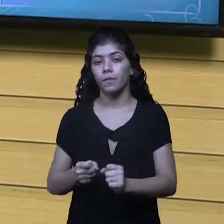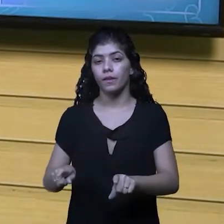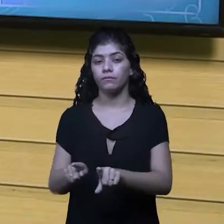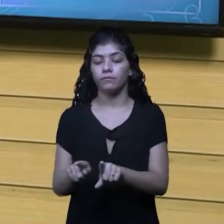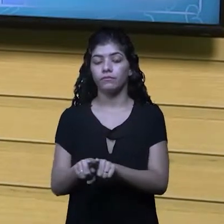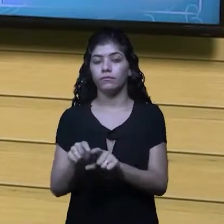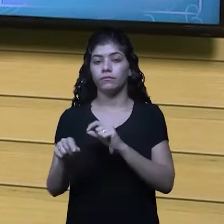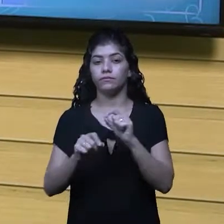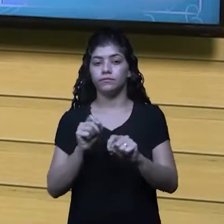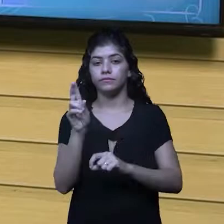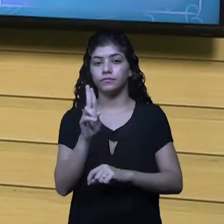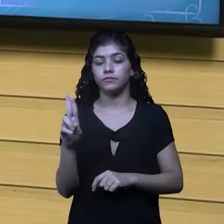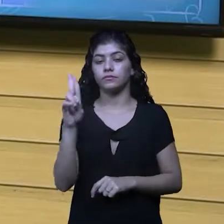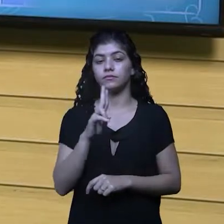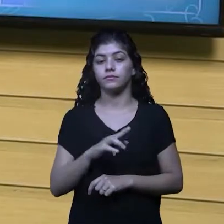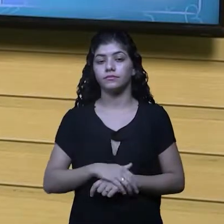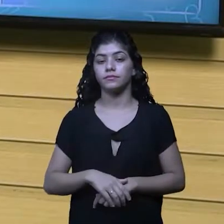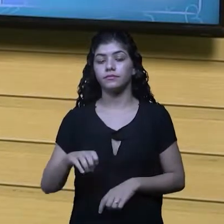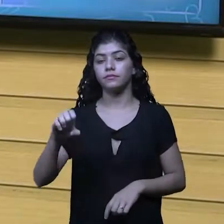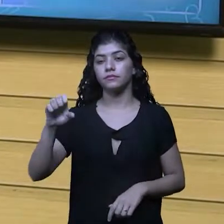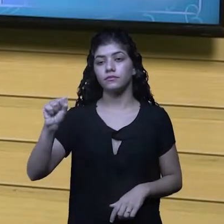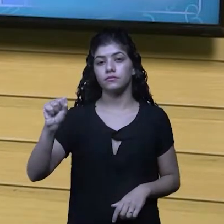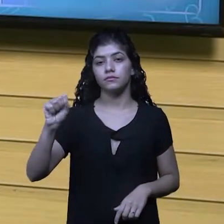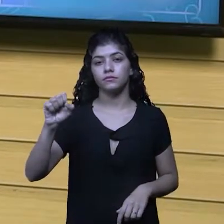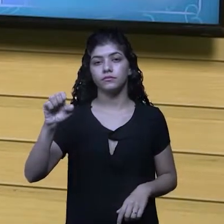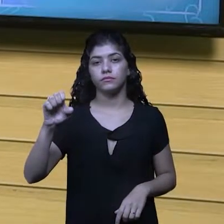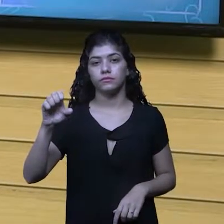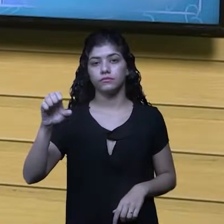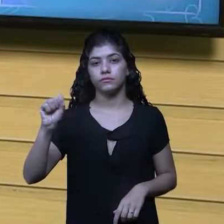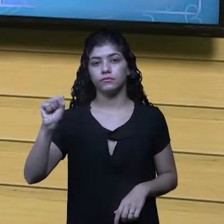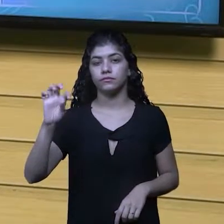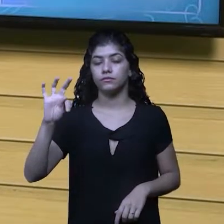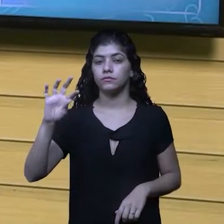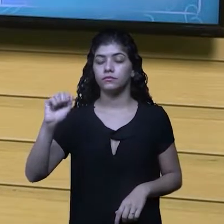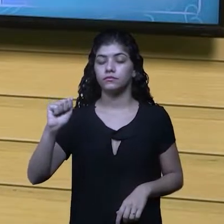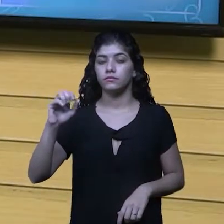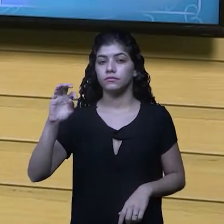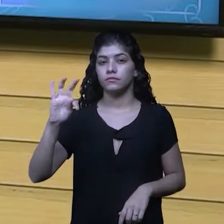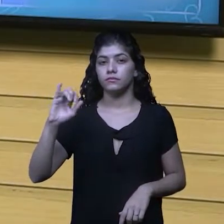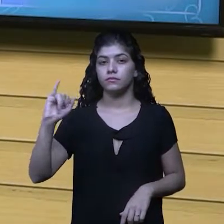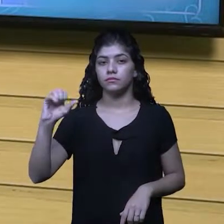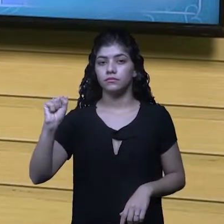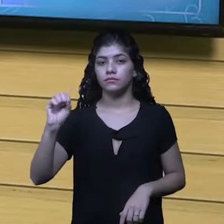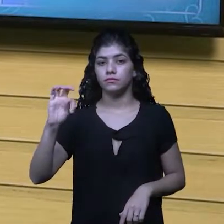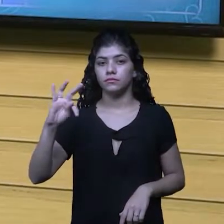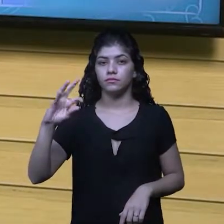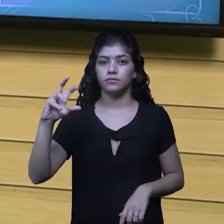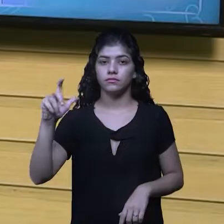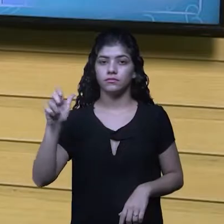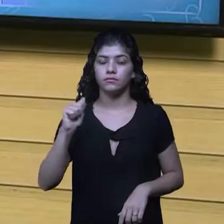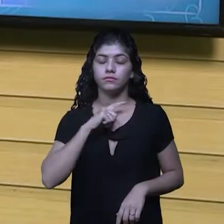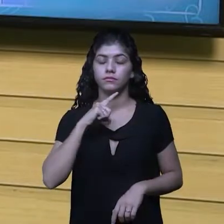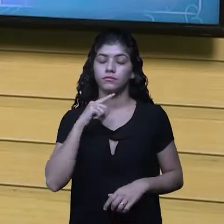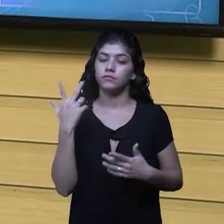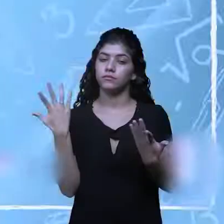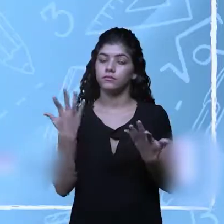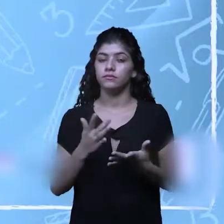também com estatística, com esses valores aleatórios que a gente vai